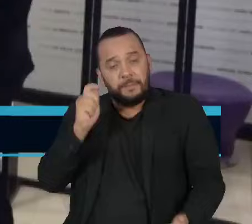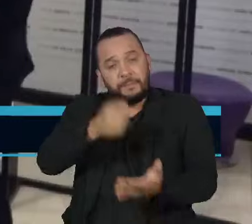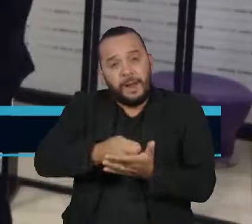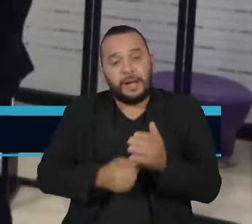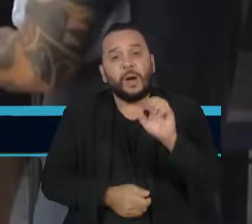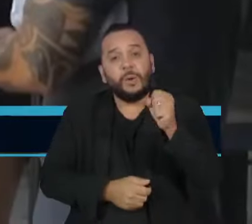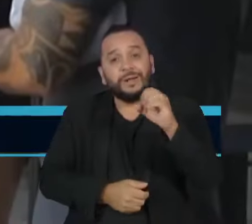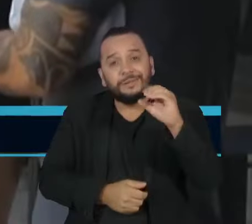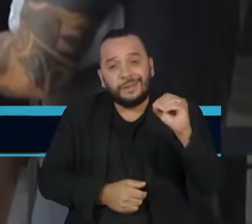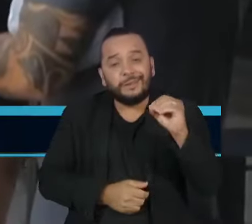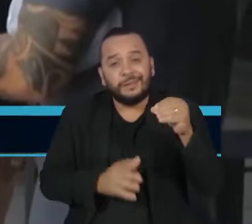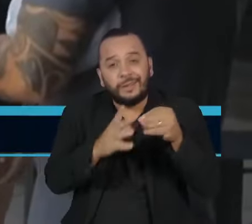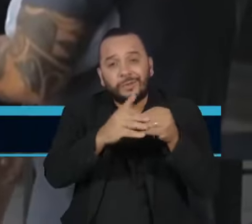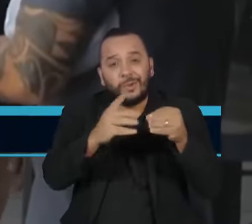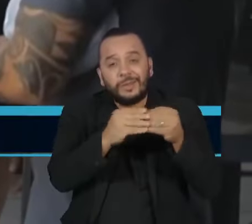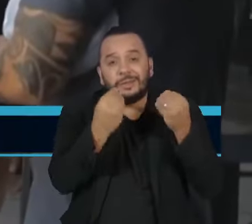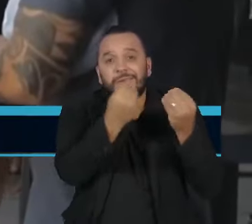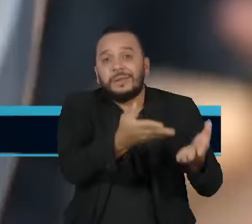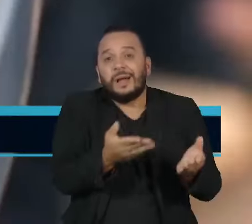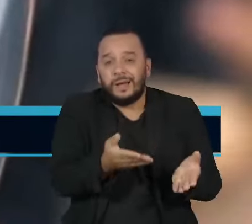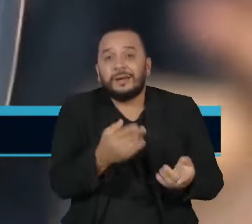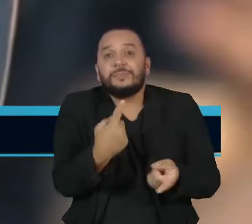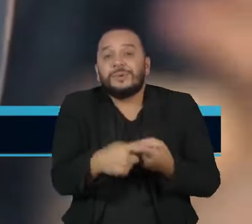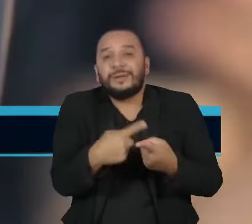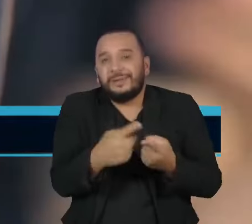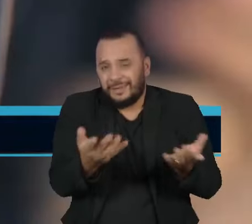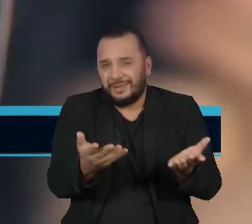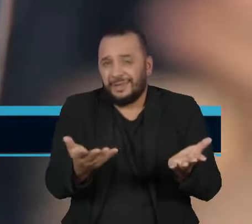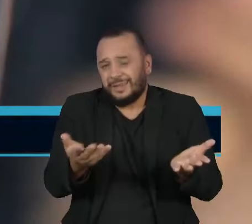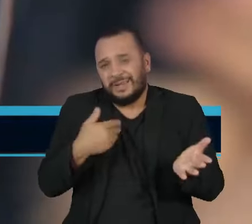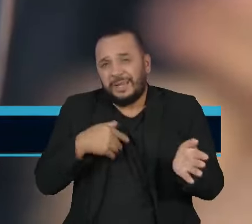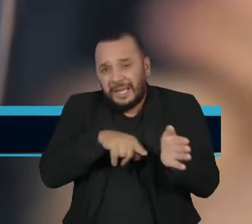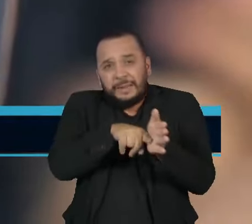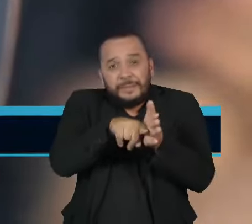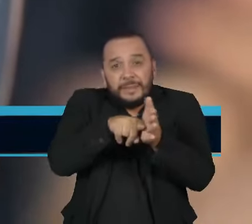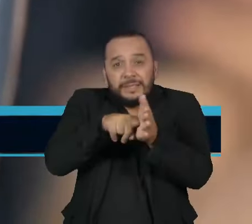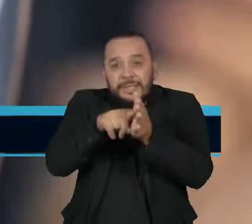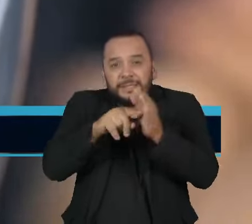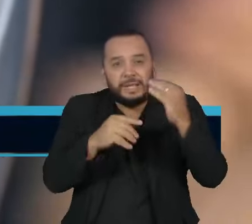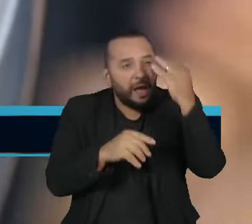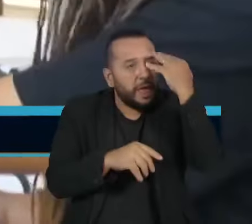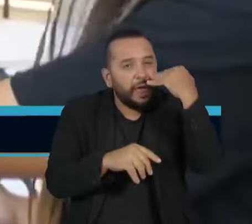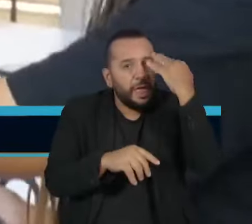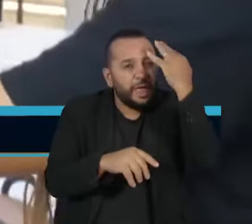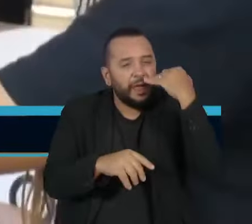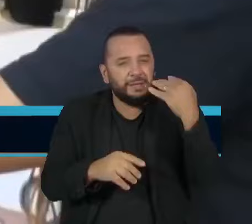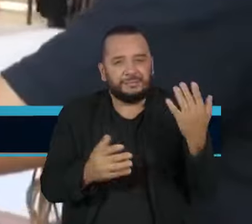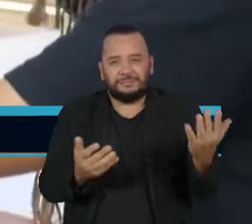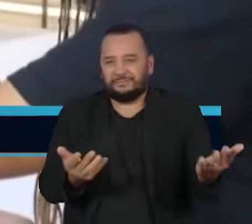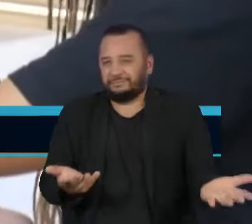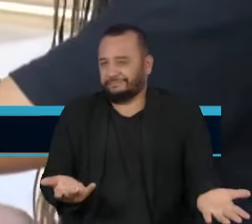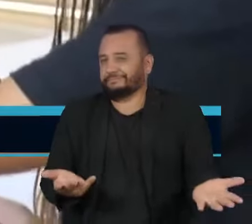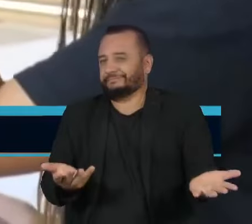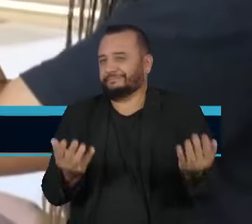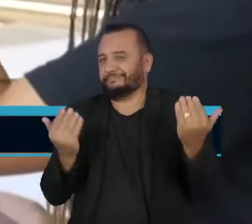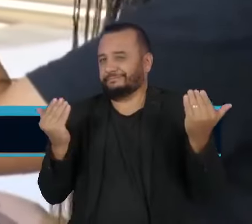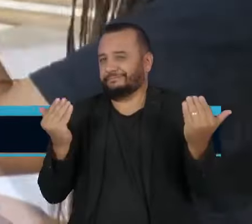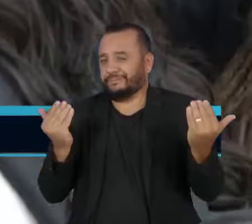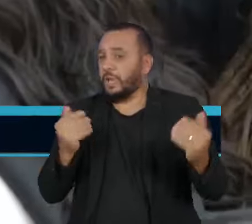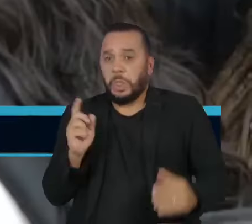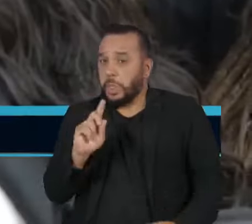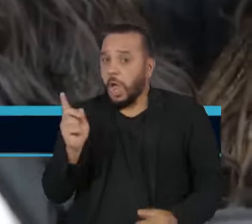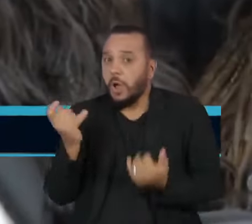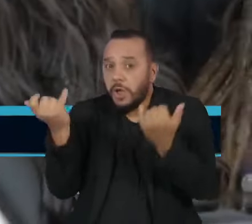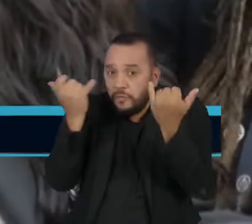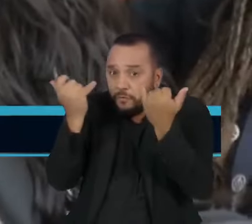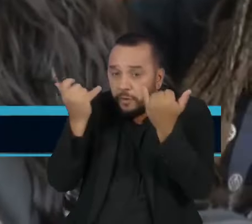em criptomoedas essa prática chegou a ser questionada em alguns países em que ela atua a empresa diz que não venderá